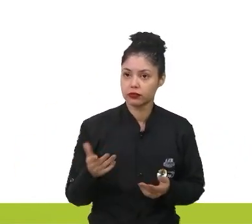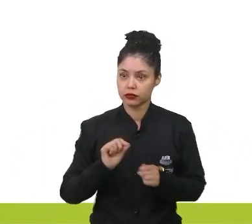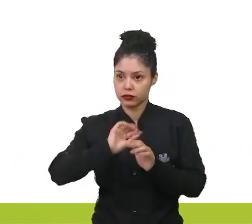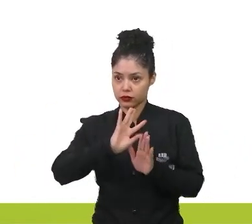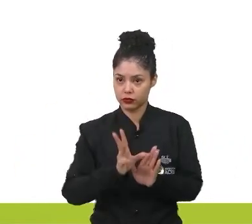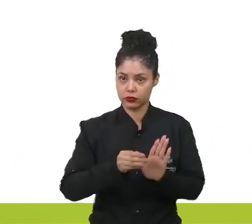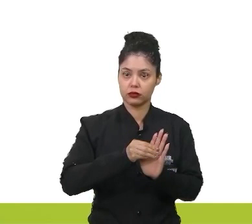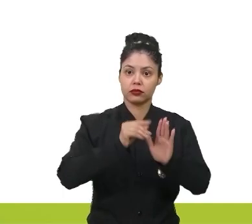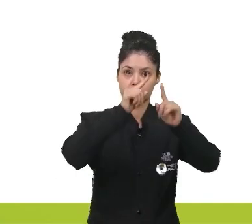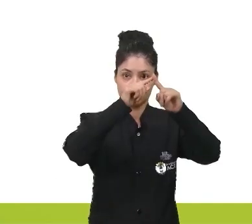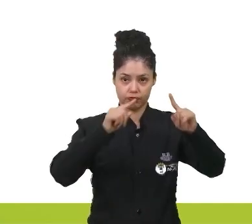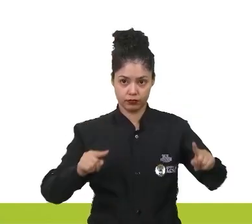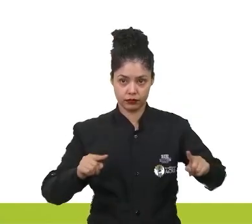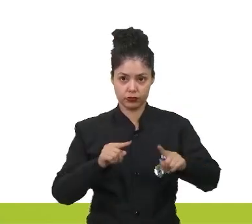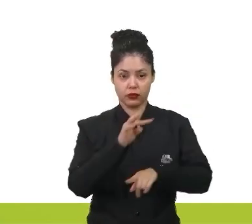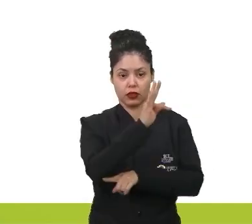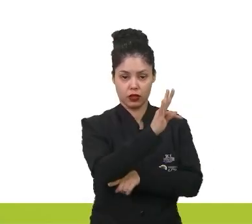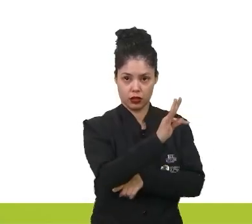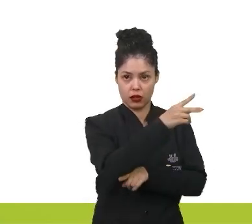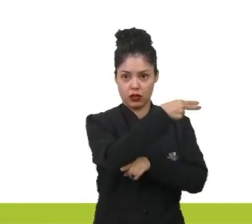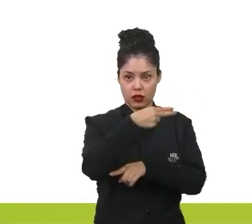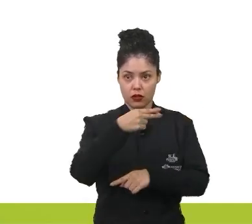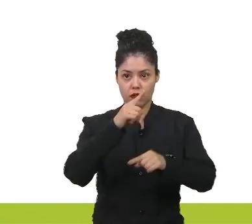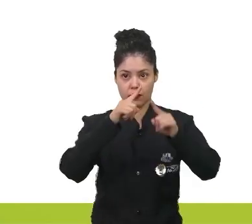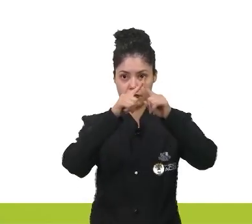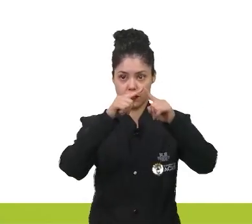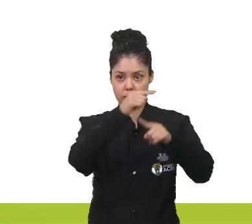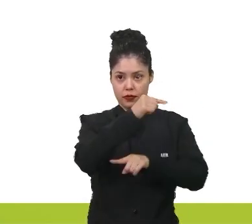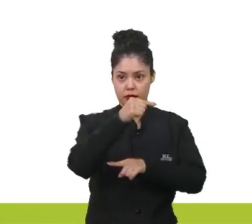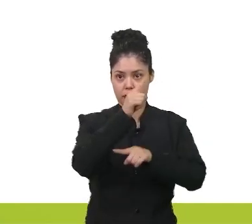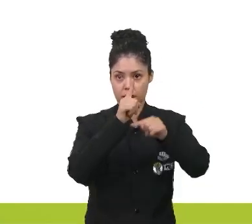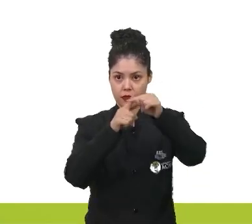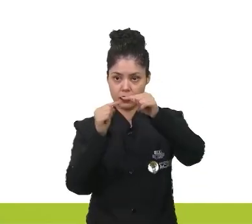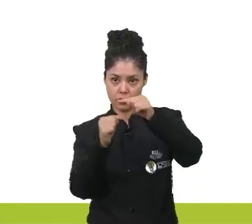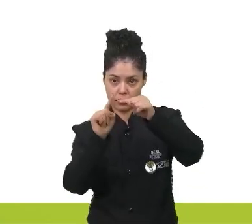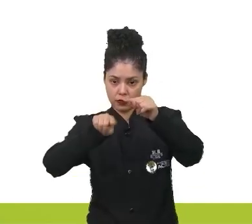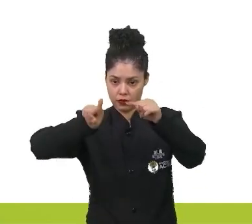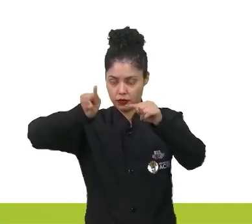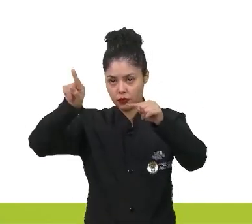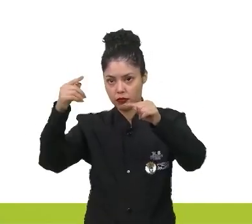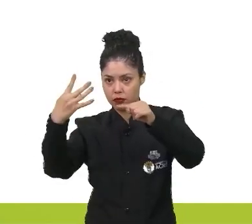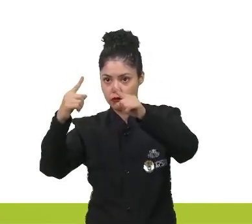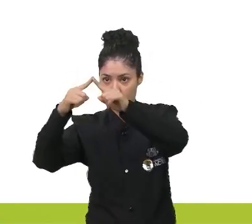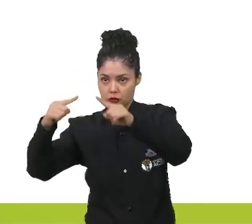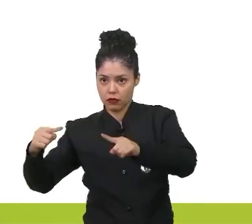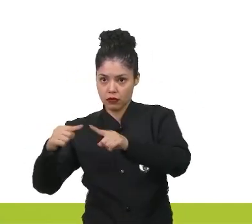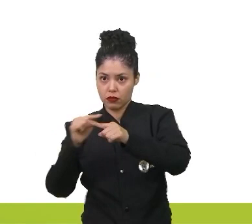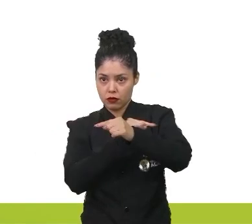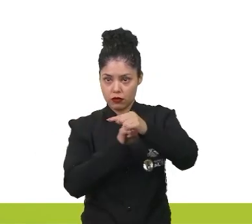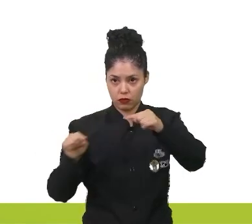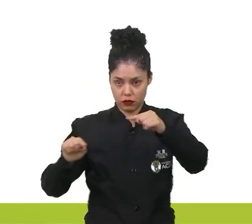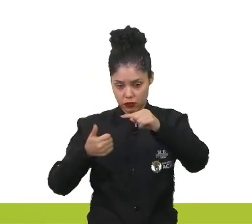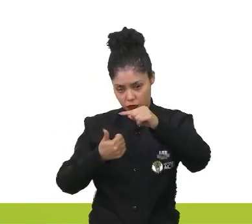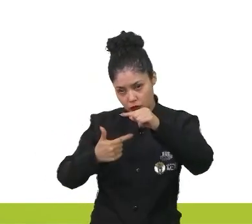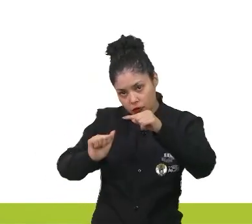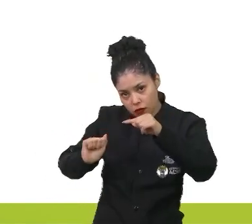fórmula de Bhaskara, né? Ou seja, o delta eu já conheço, corresponde a 1.600, e agora eu vou substituir, tá bom? Eu